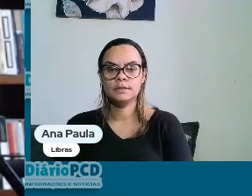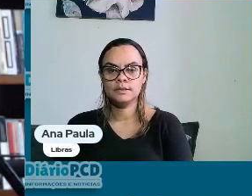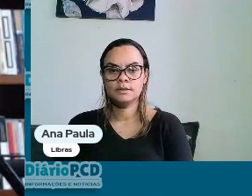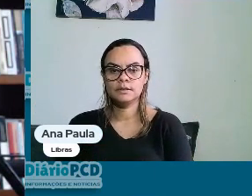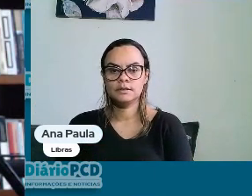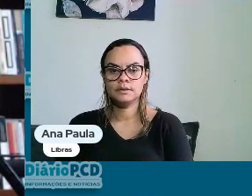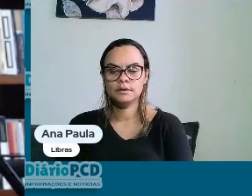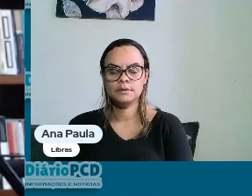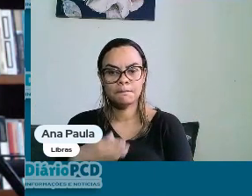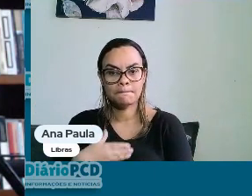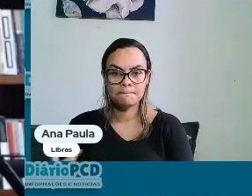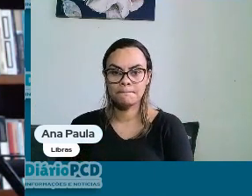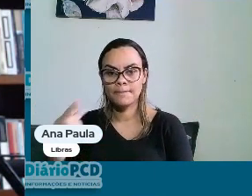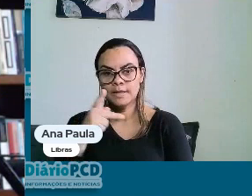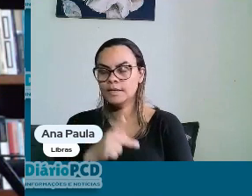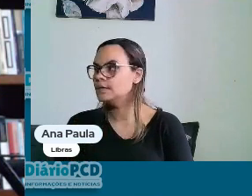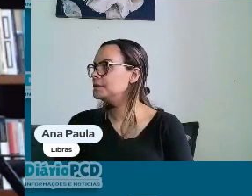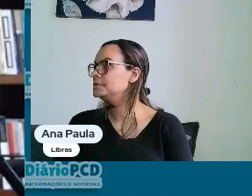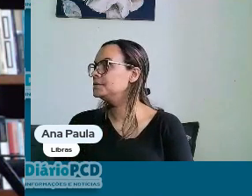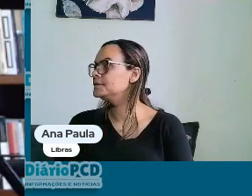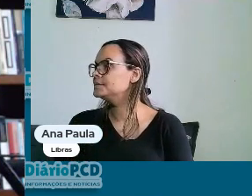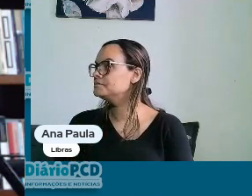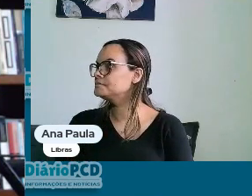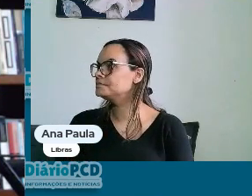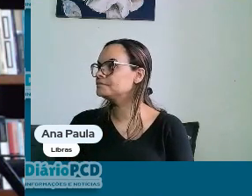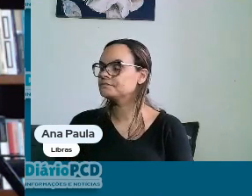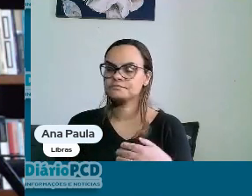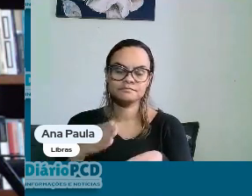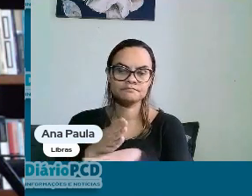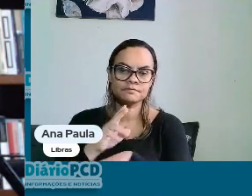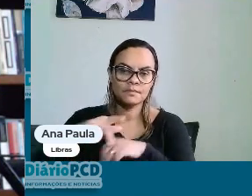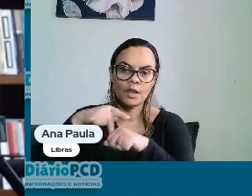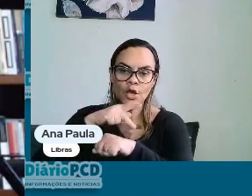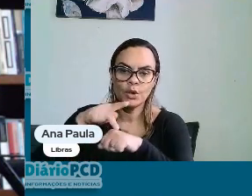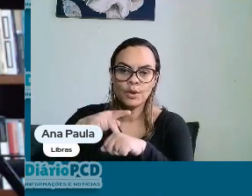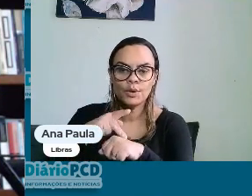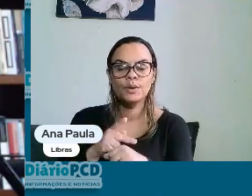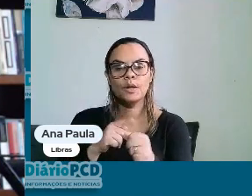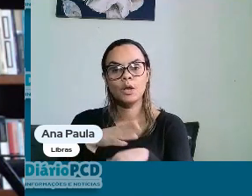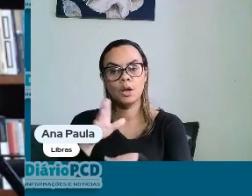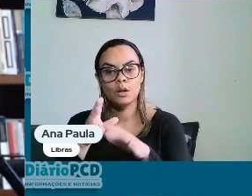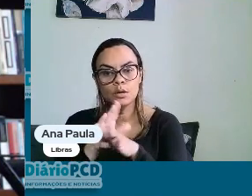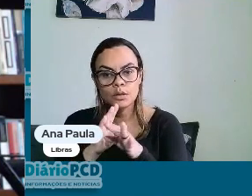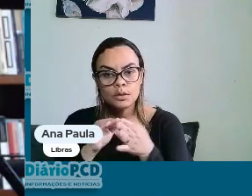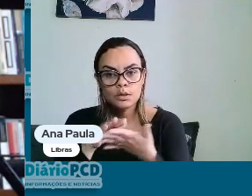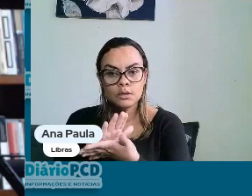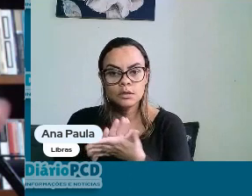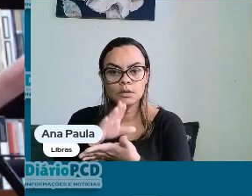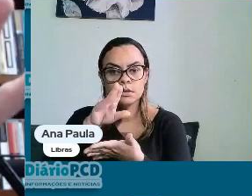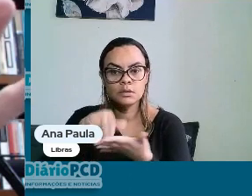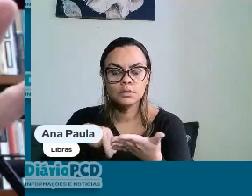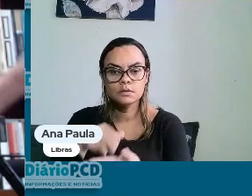serviços públicos. O Fundo Monetário Internacional publicou um relatório